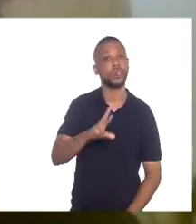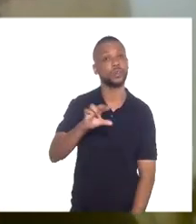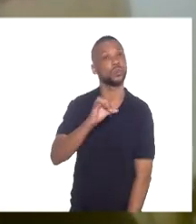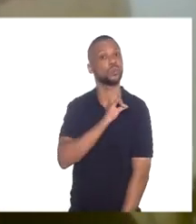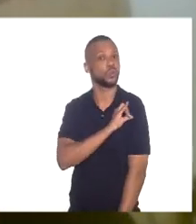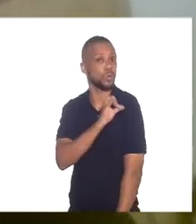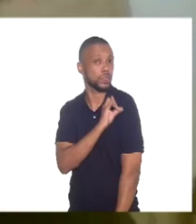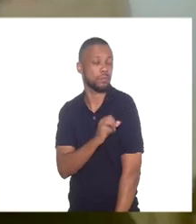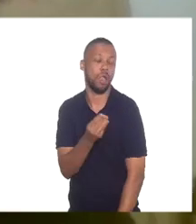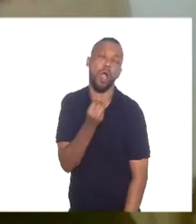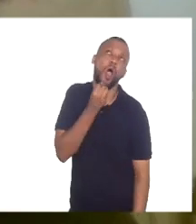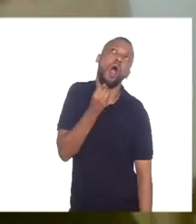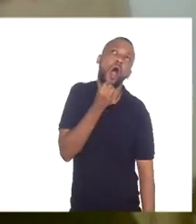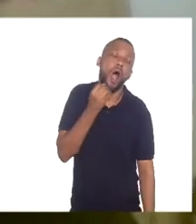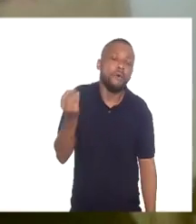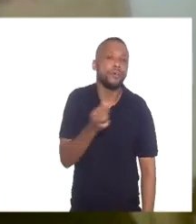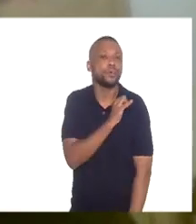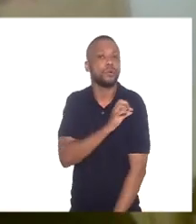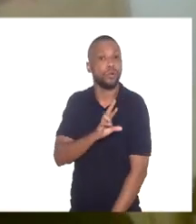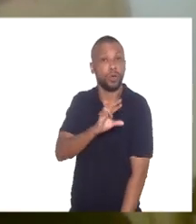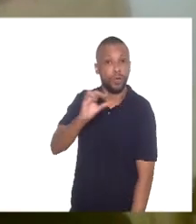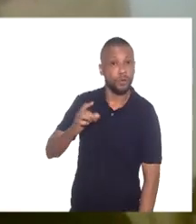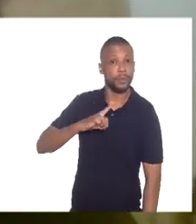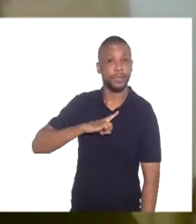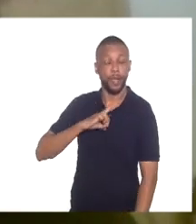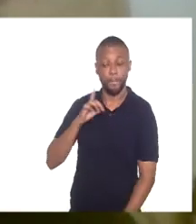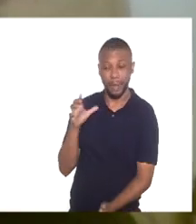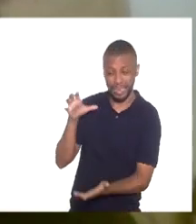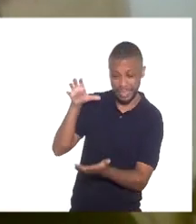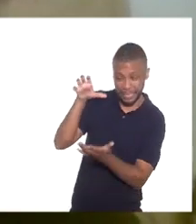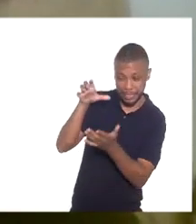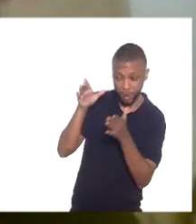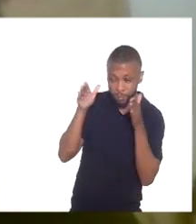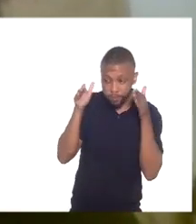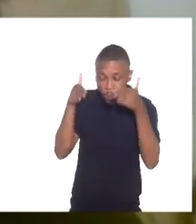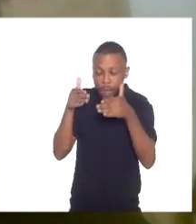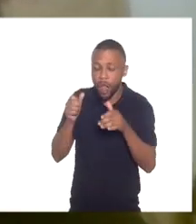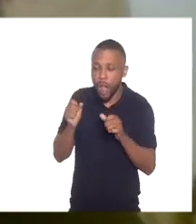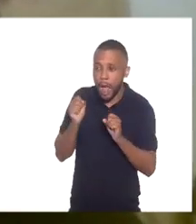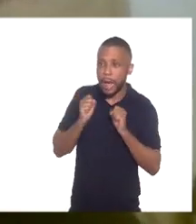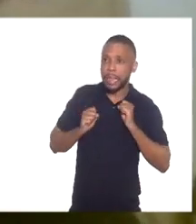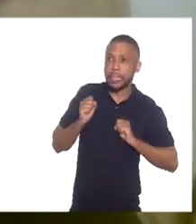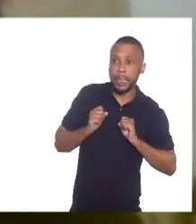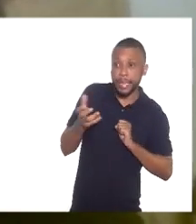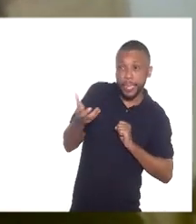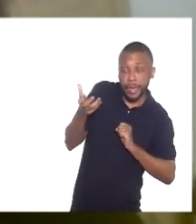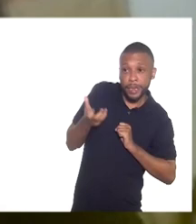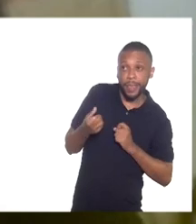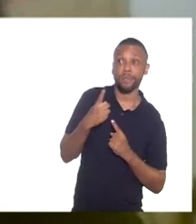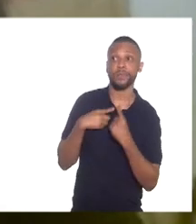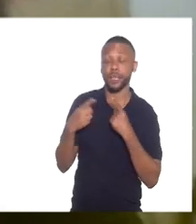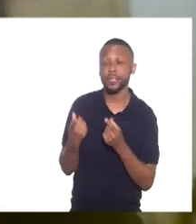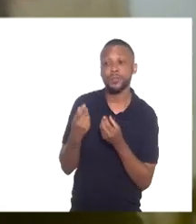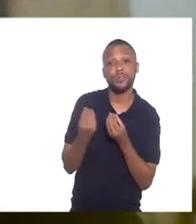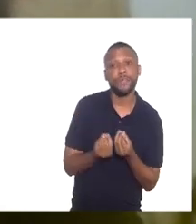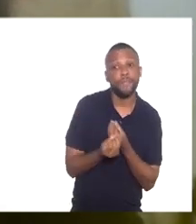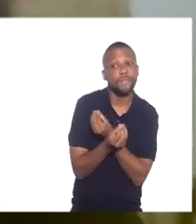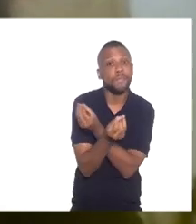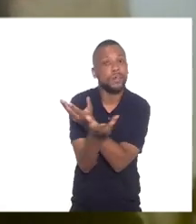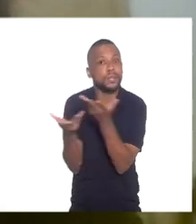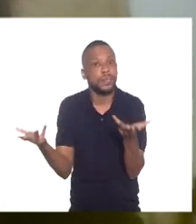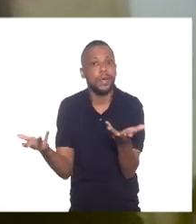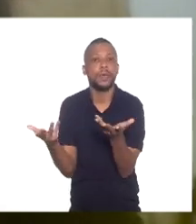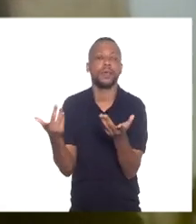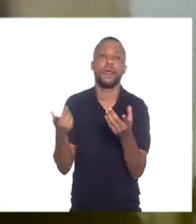estado do Rio de Janeiro tem uma legítima expectativa de fornecer bens e serviços para essa